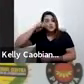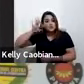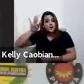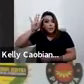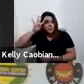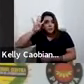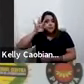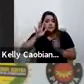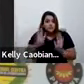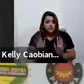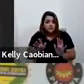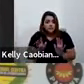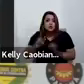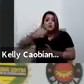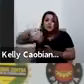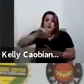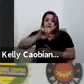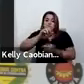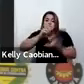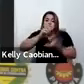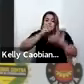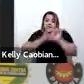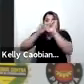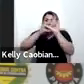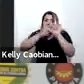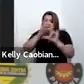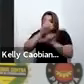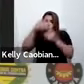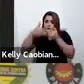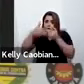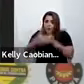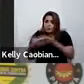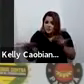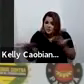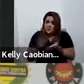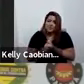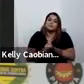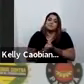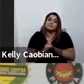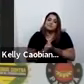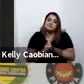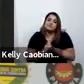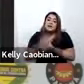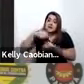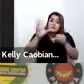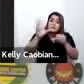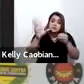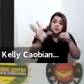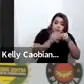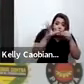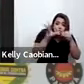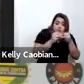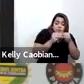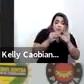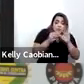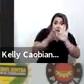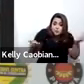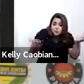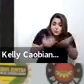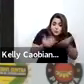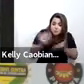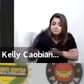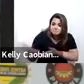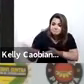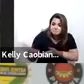nossa live SMC. E nós temos aqui um conteúdo bastante importante hoje que vocês não podem perder. Para